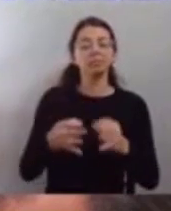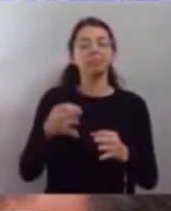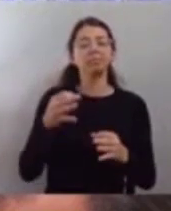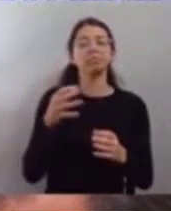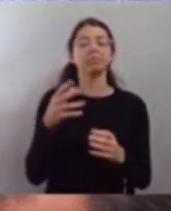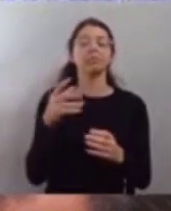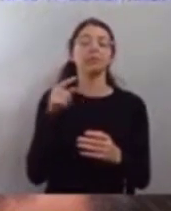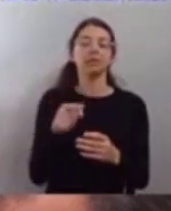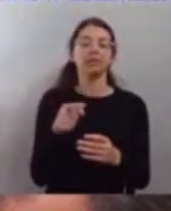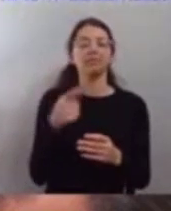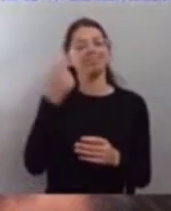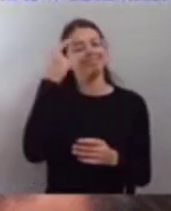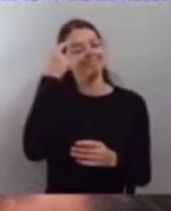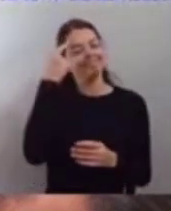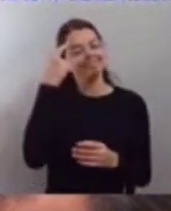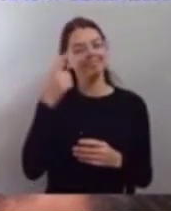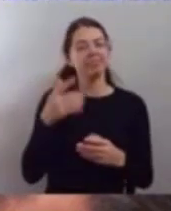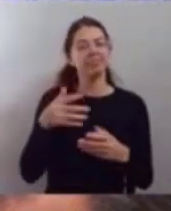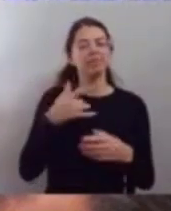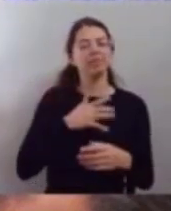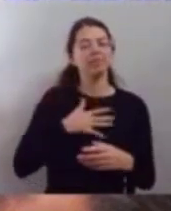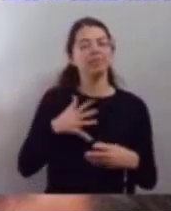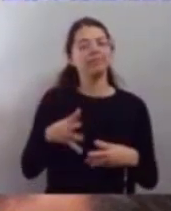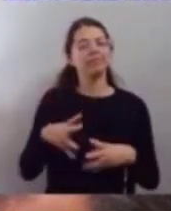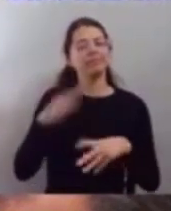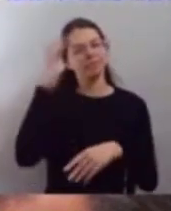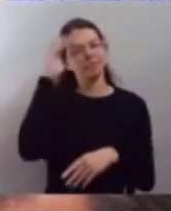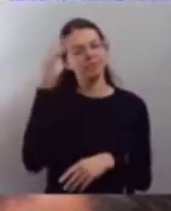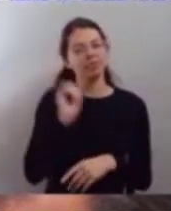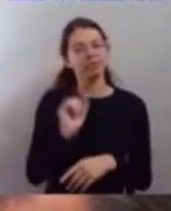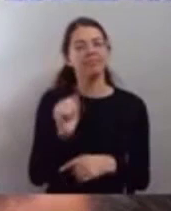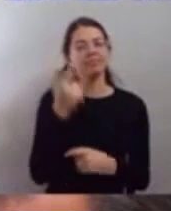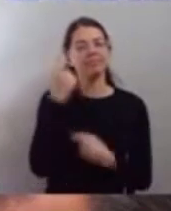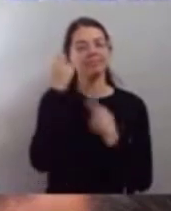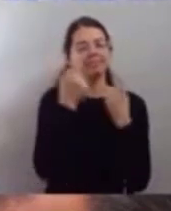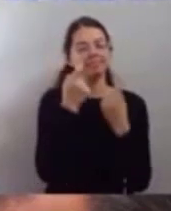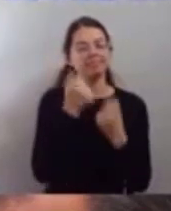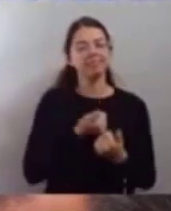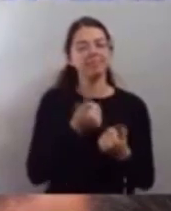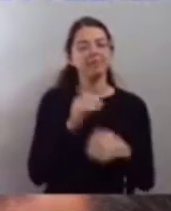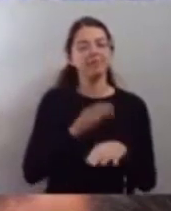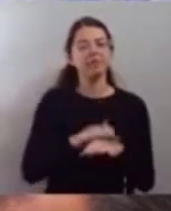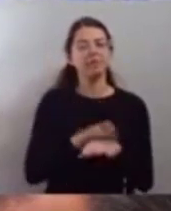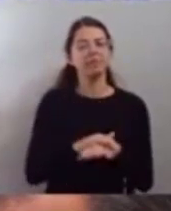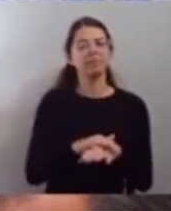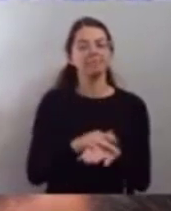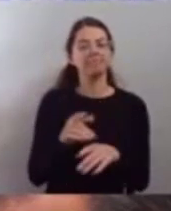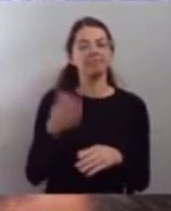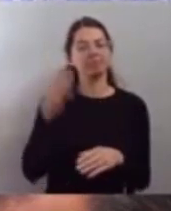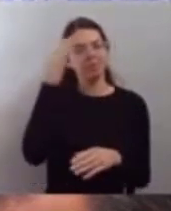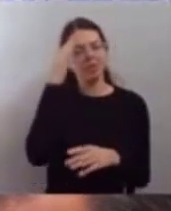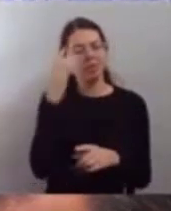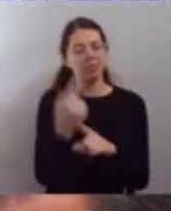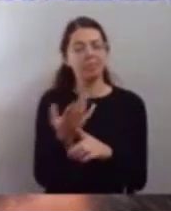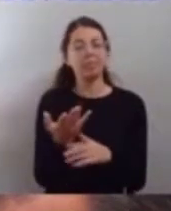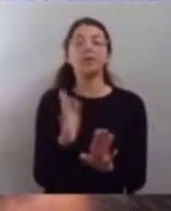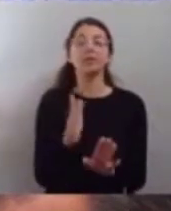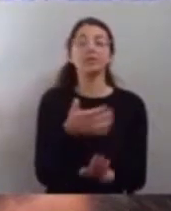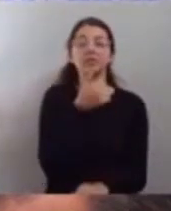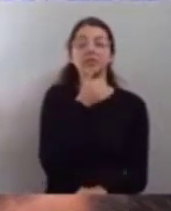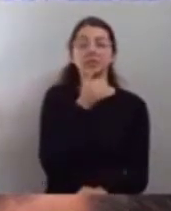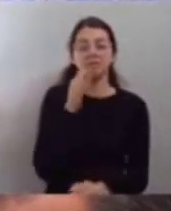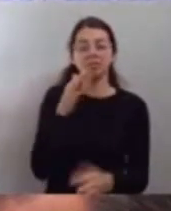do município realçando ainda a qualidade e a capacidade da empresa o que é certo é que não houve decisão sobre o futuro da empresa